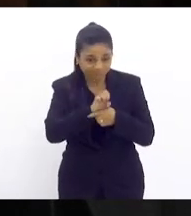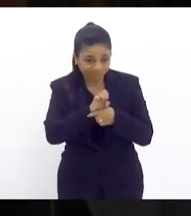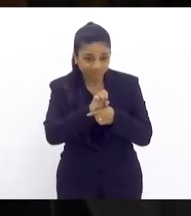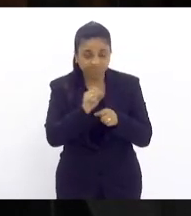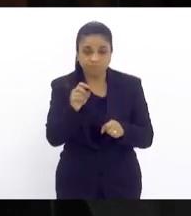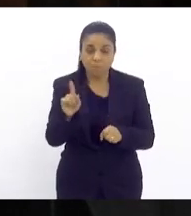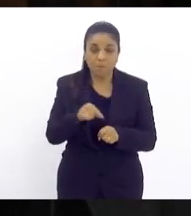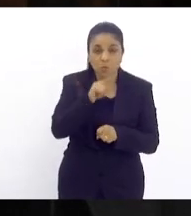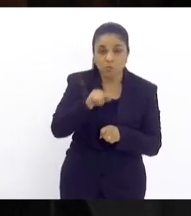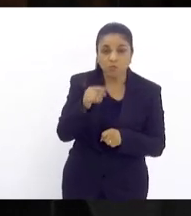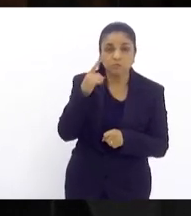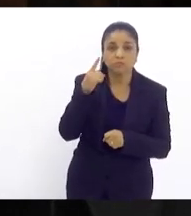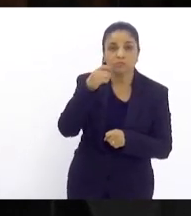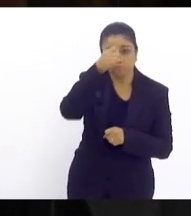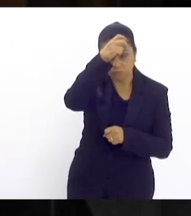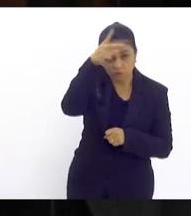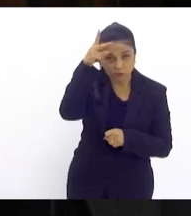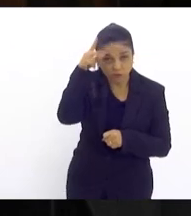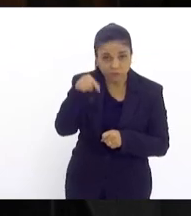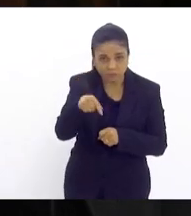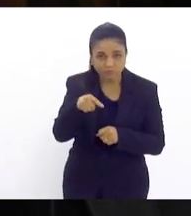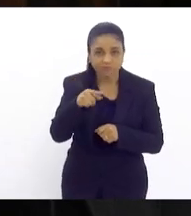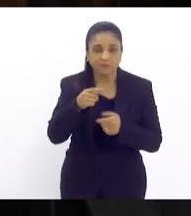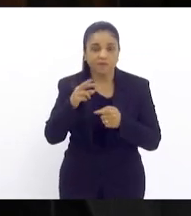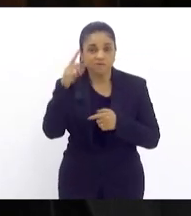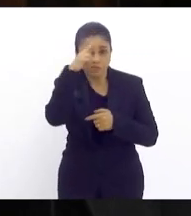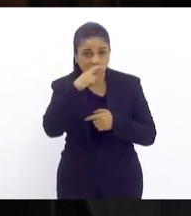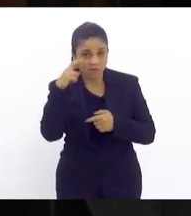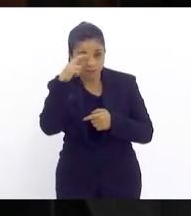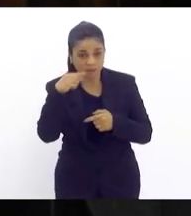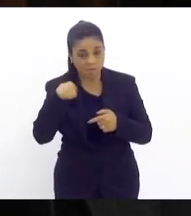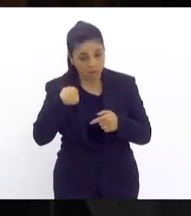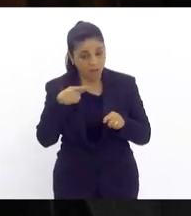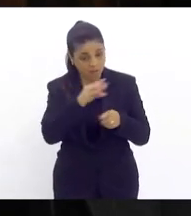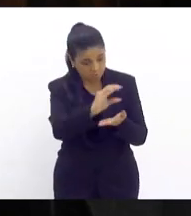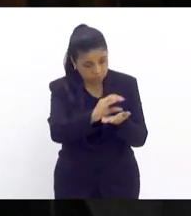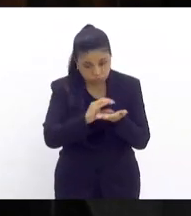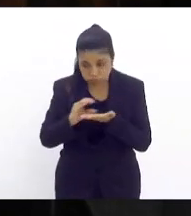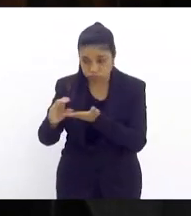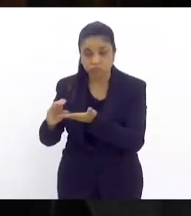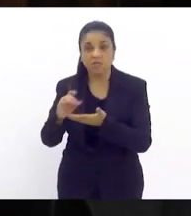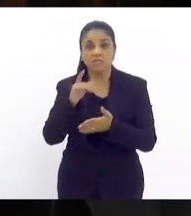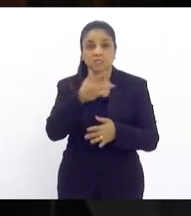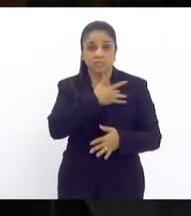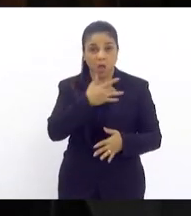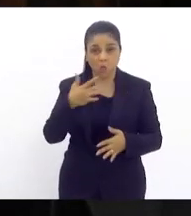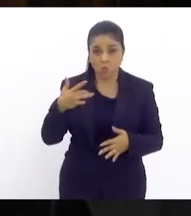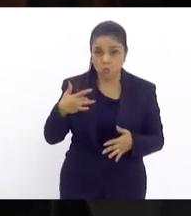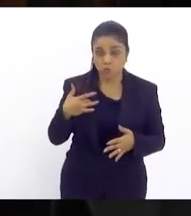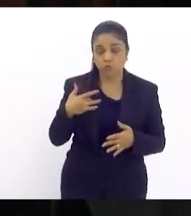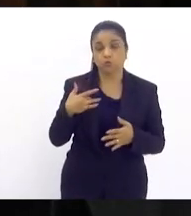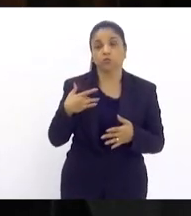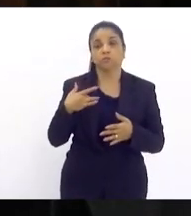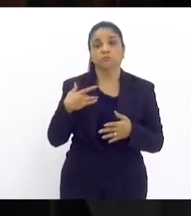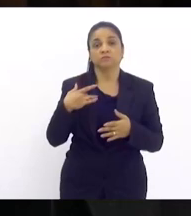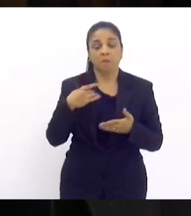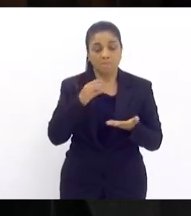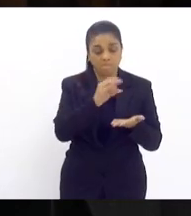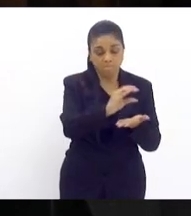no âmbito municipal mas tem dinheiro nosso ali do nosso orçamento repasse sobretudo da saúde que vai pros municípios e a gente não sabe